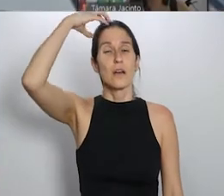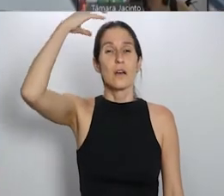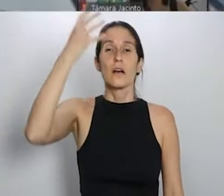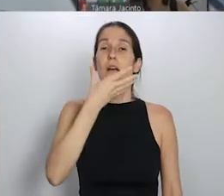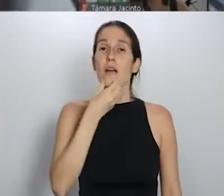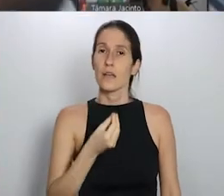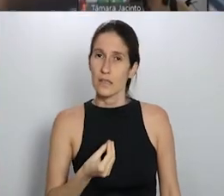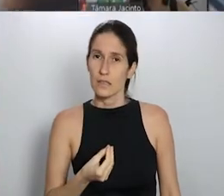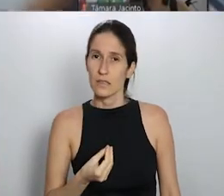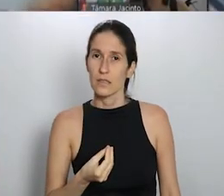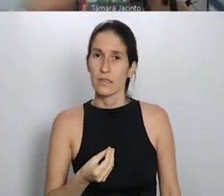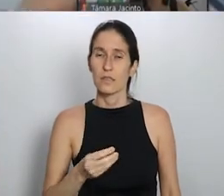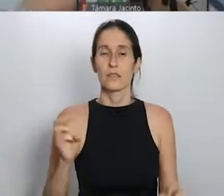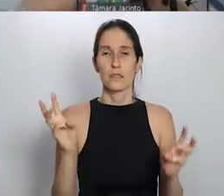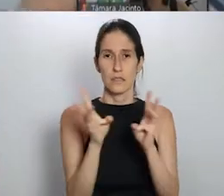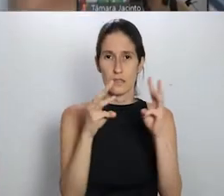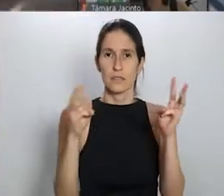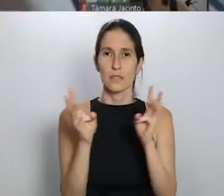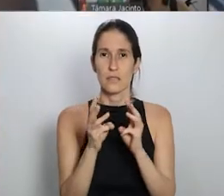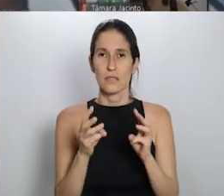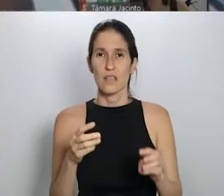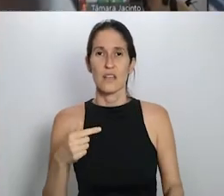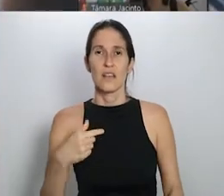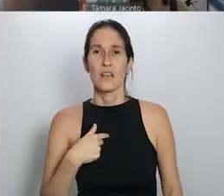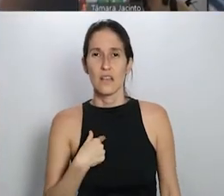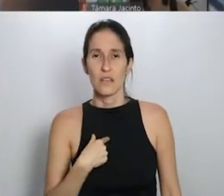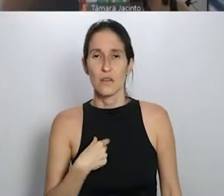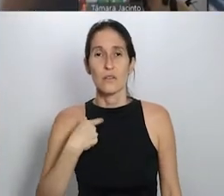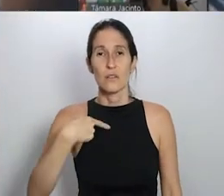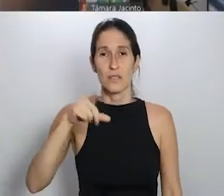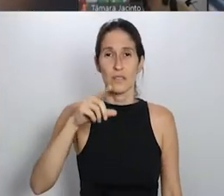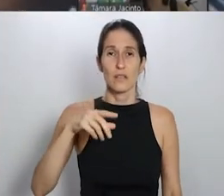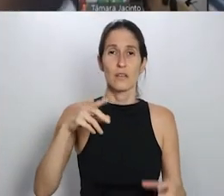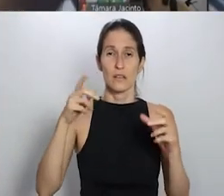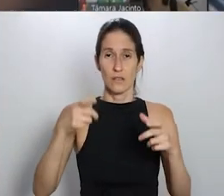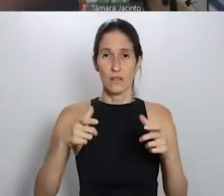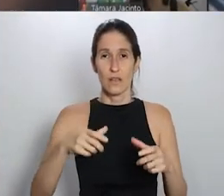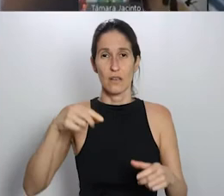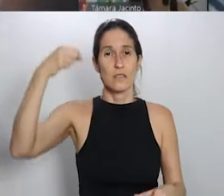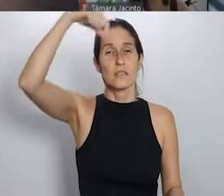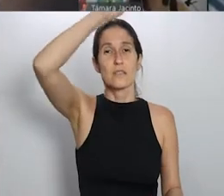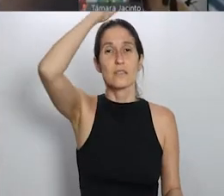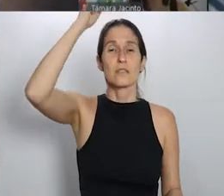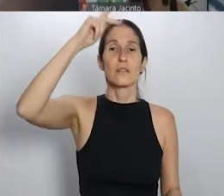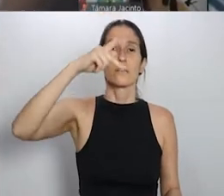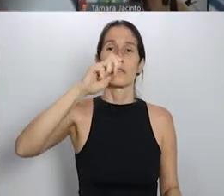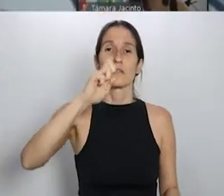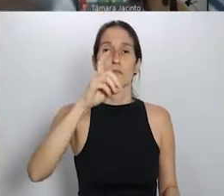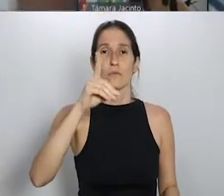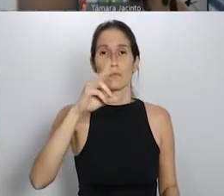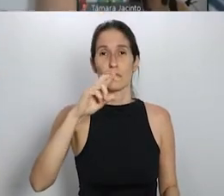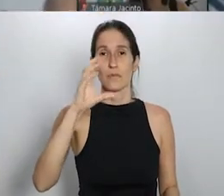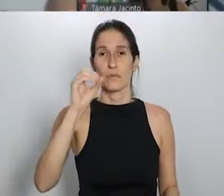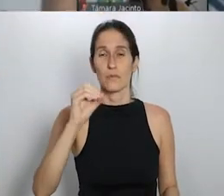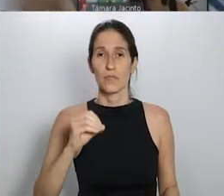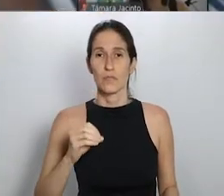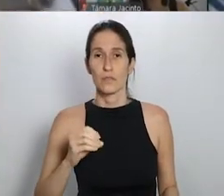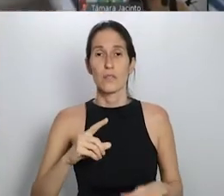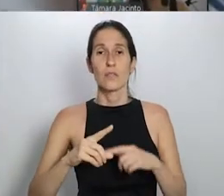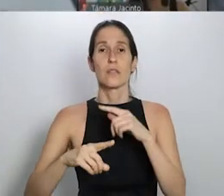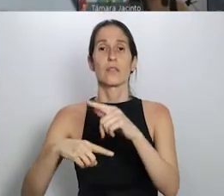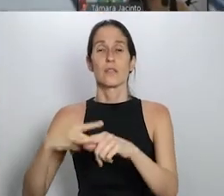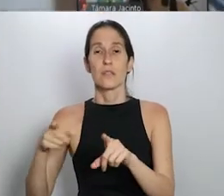Aqui em Tiamaracá não tinha ciranda, eu ia para o Pai de São Pedro ver ciranda. No Janga de Dona Duda,